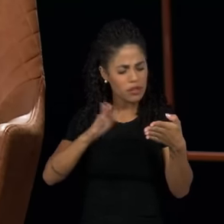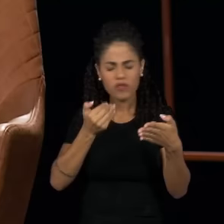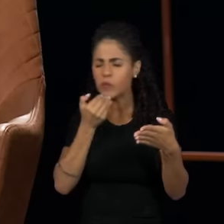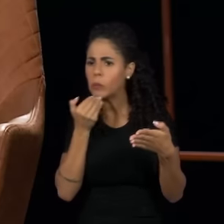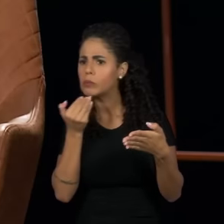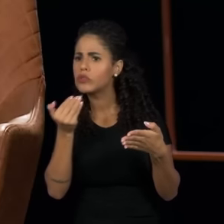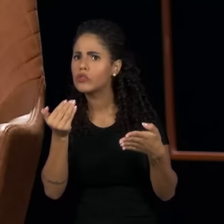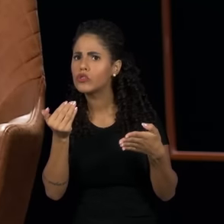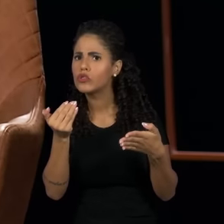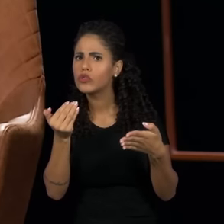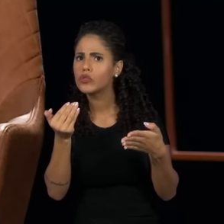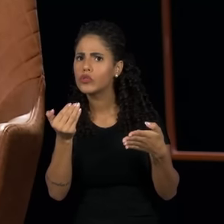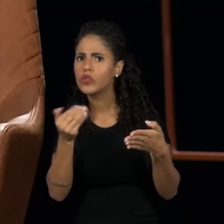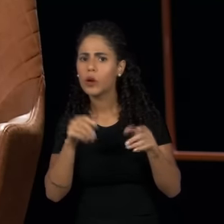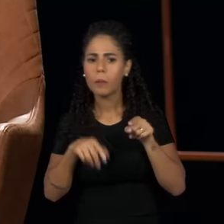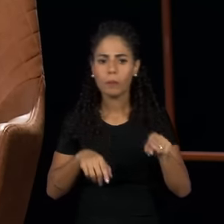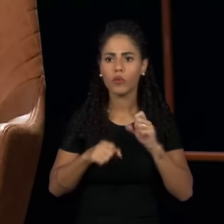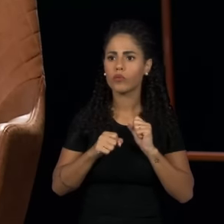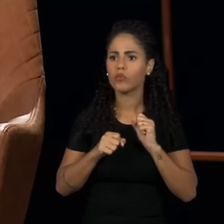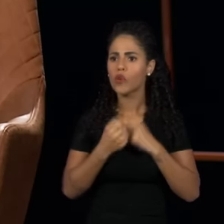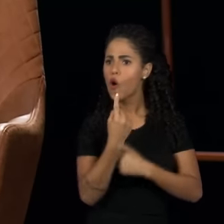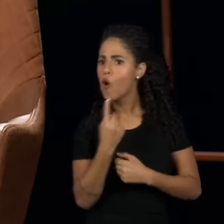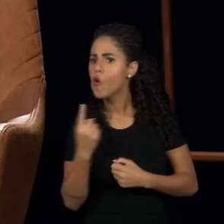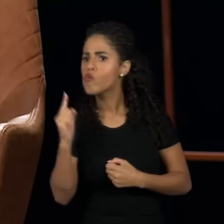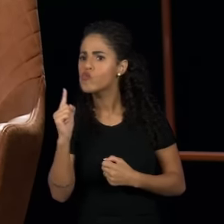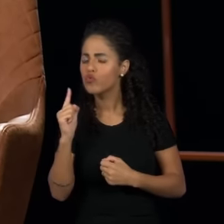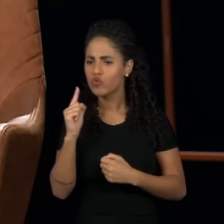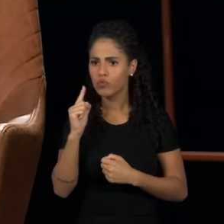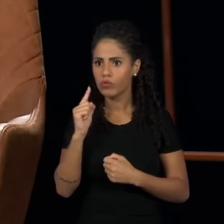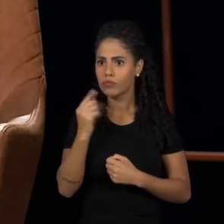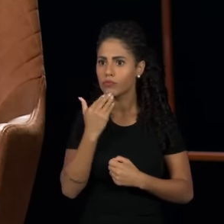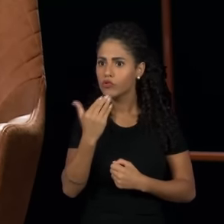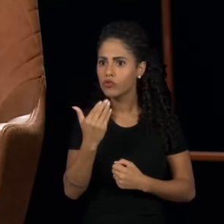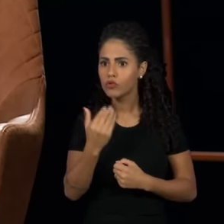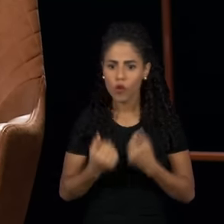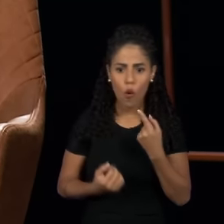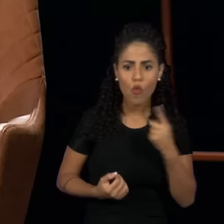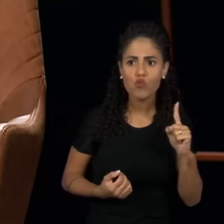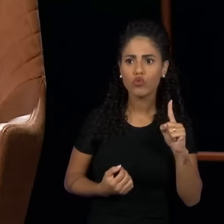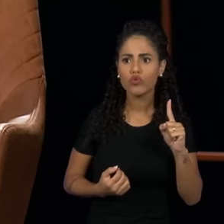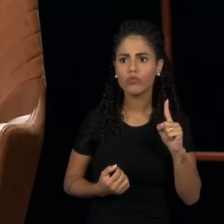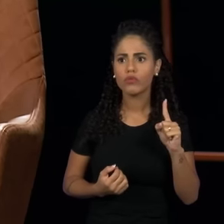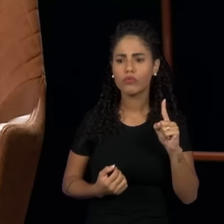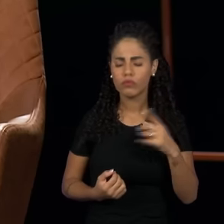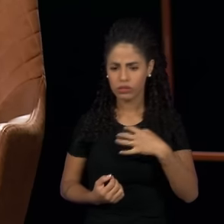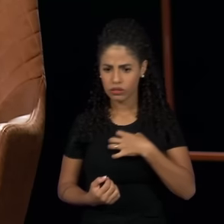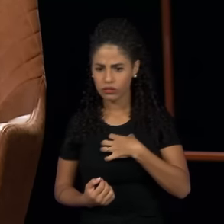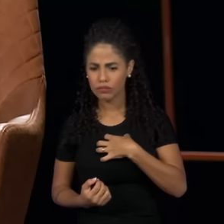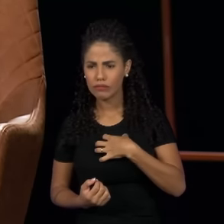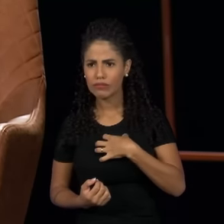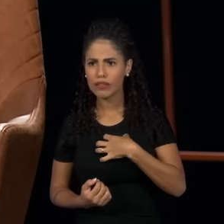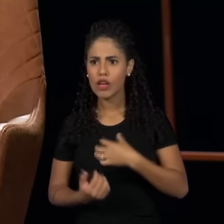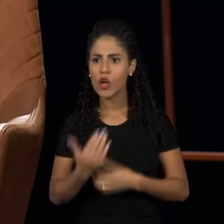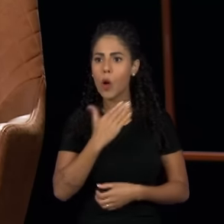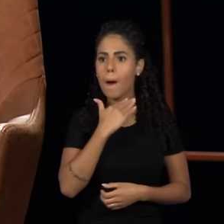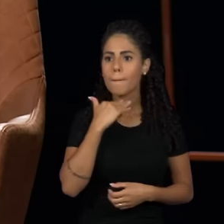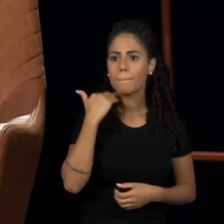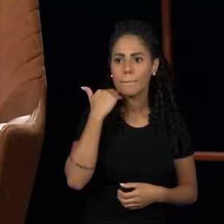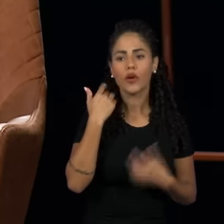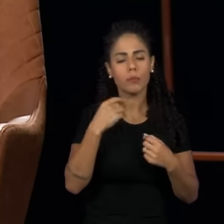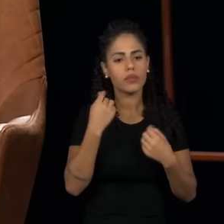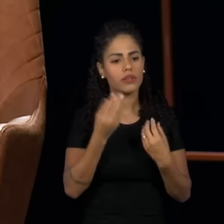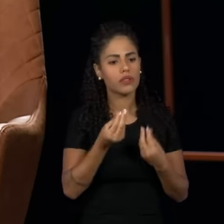pedido, ponto. Um último pedido, ponto. É. Último. Sim, Tuninho, a uma morta não se recusa a